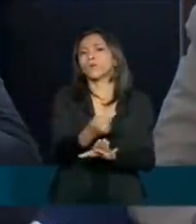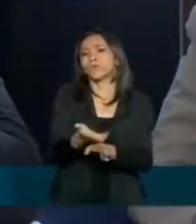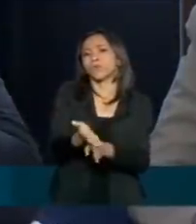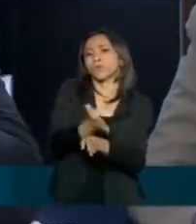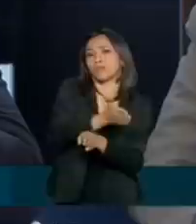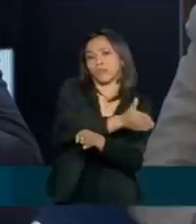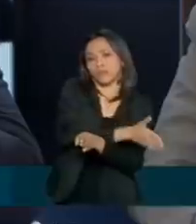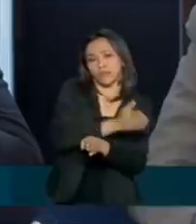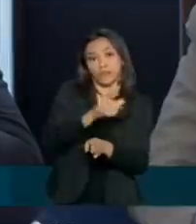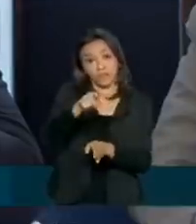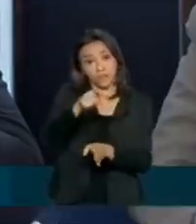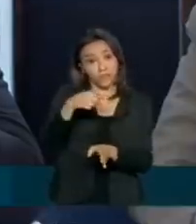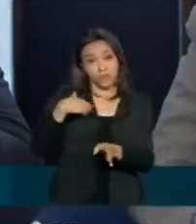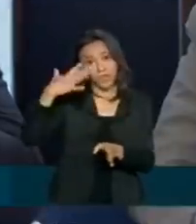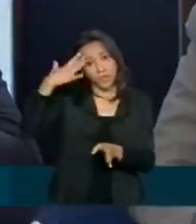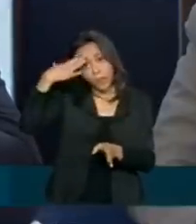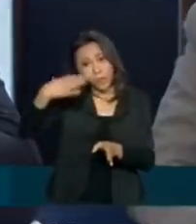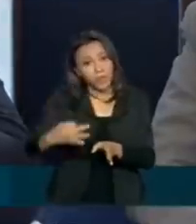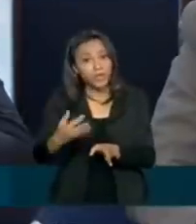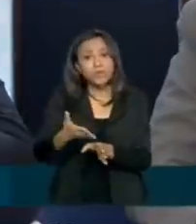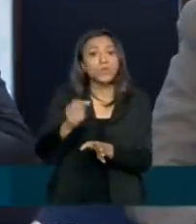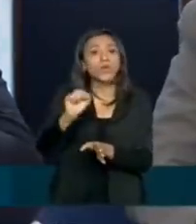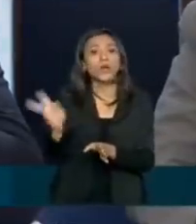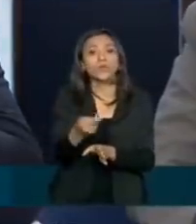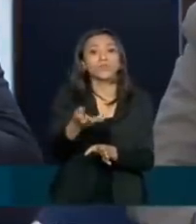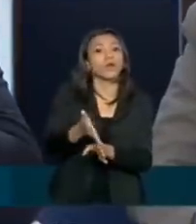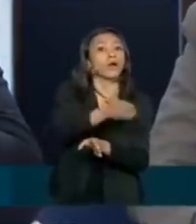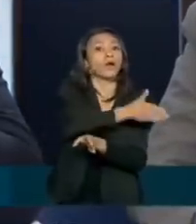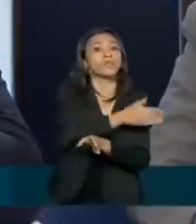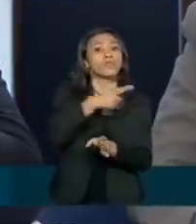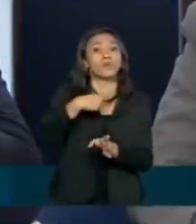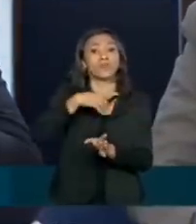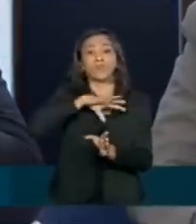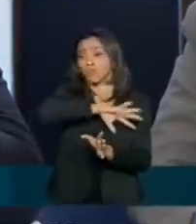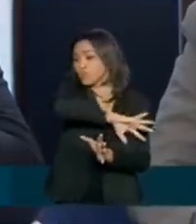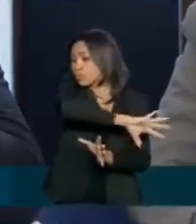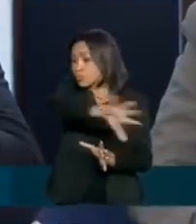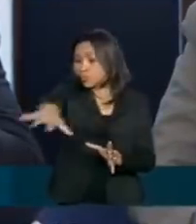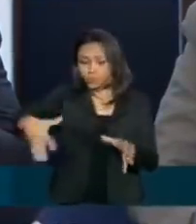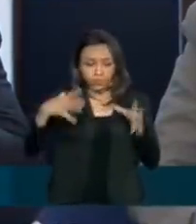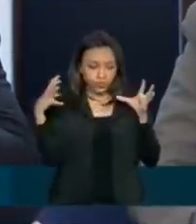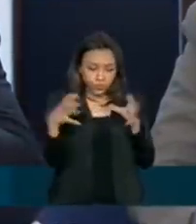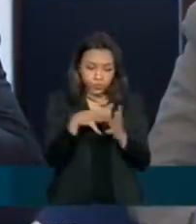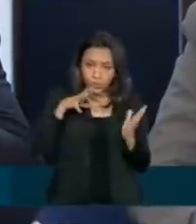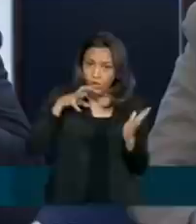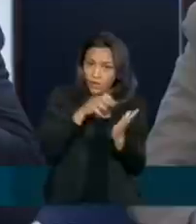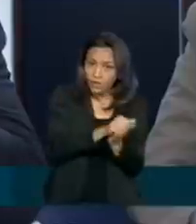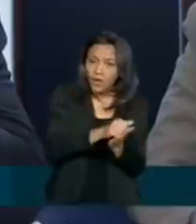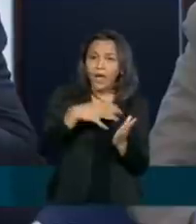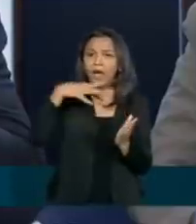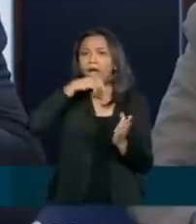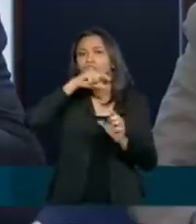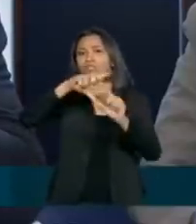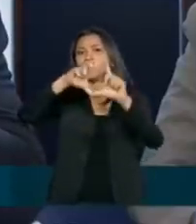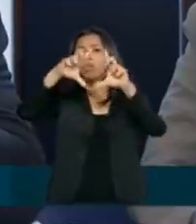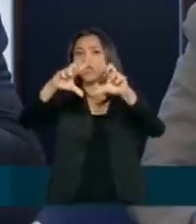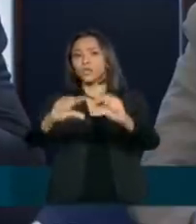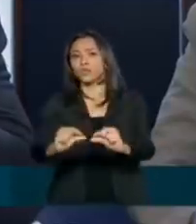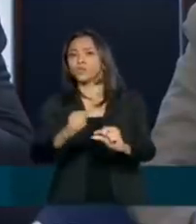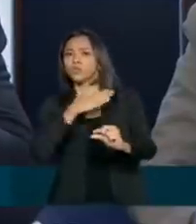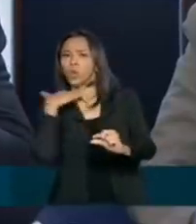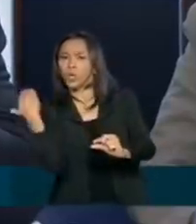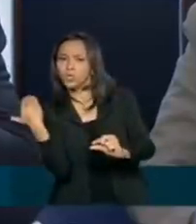a compreensão do que aconteceu, porque está registrado em conjunto, você acha que caiu. Opa, diminuiu os